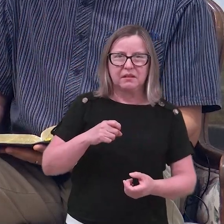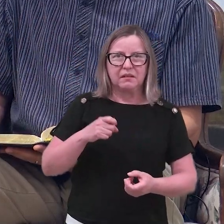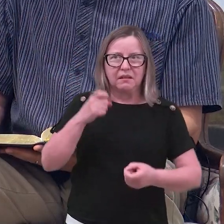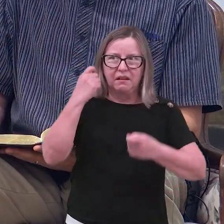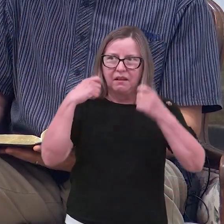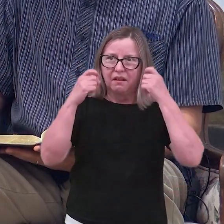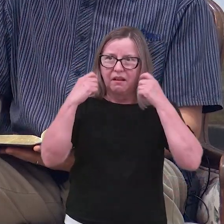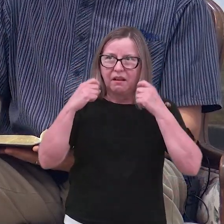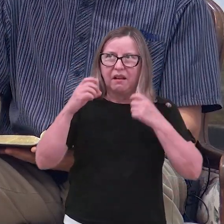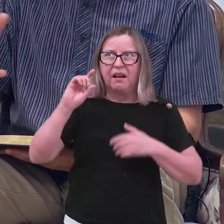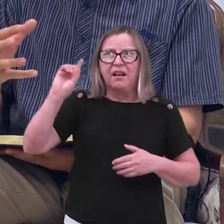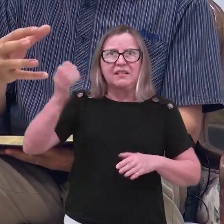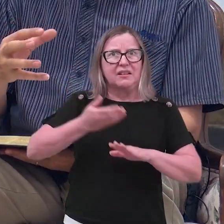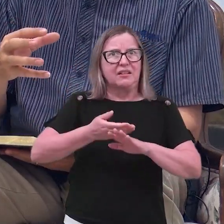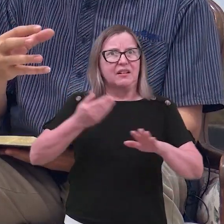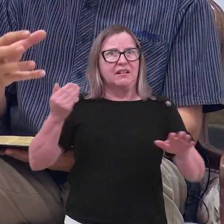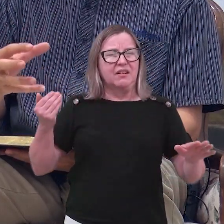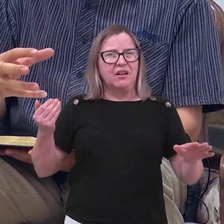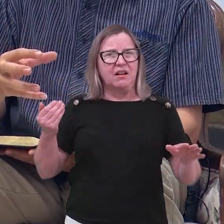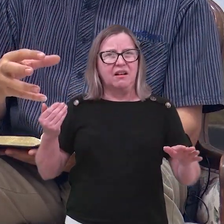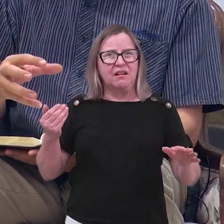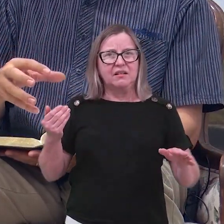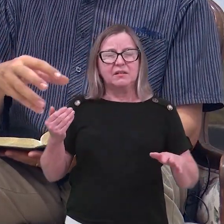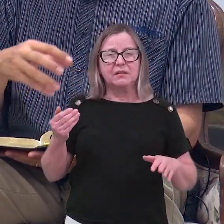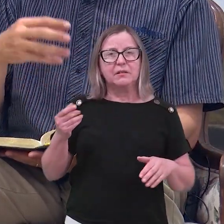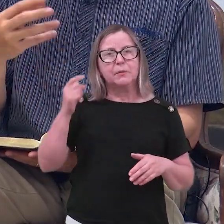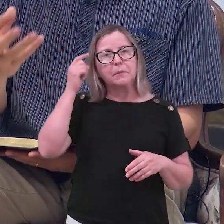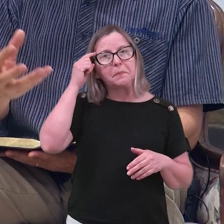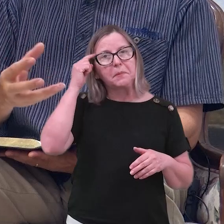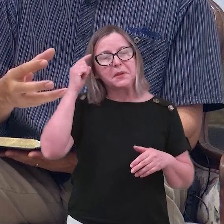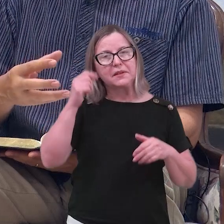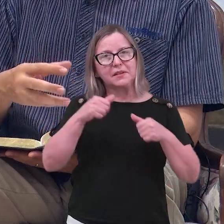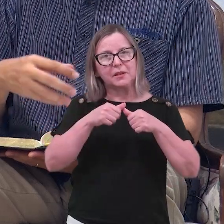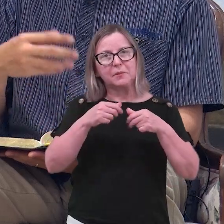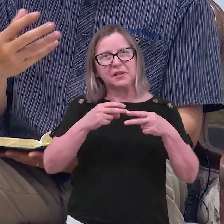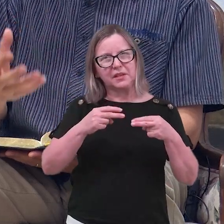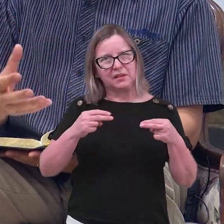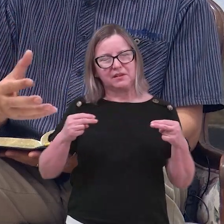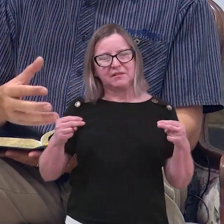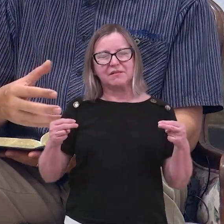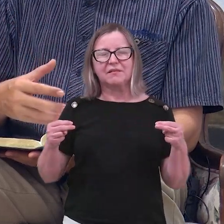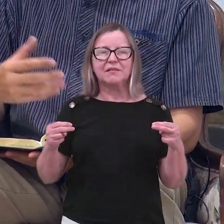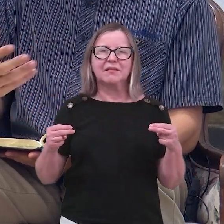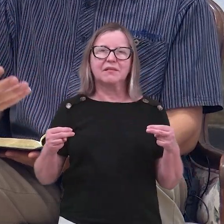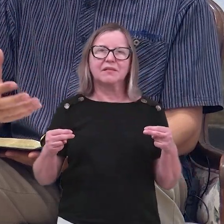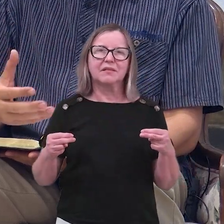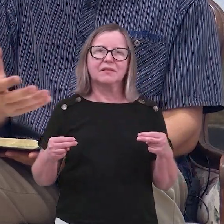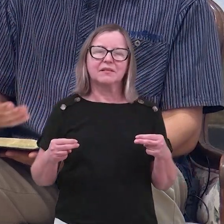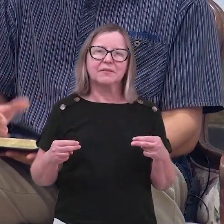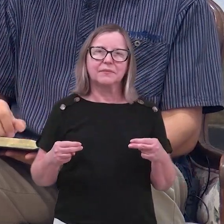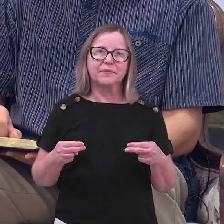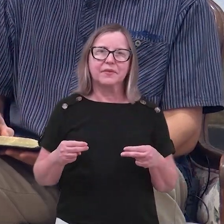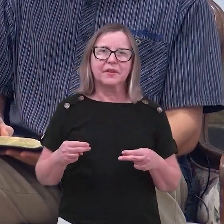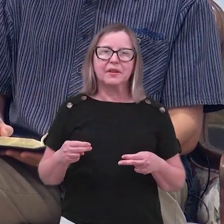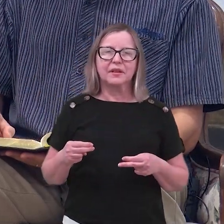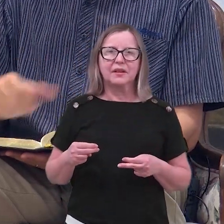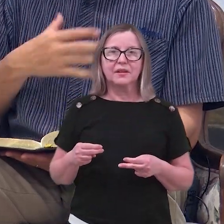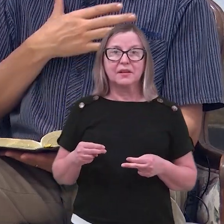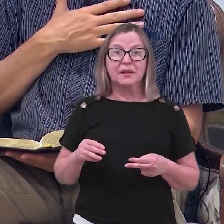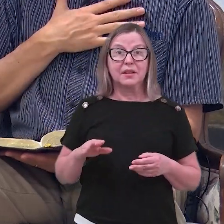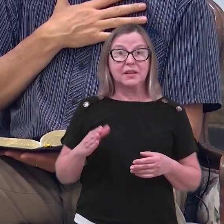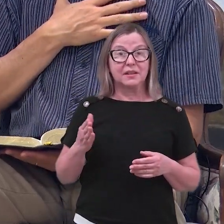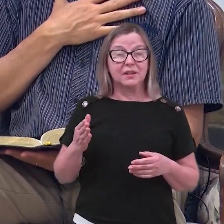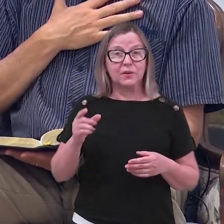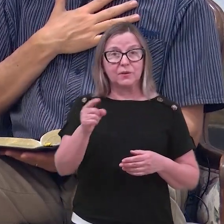está conosco mais, não é? Essa impressão que a gente capta das situações que a gente tem como pastor, cuidado,